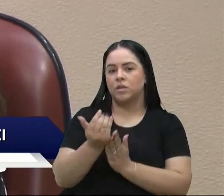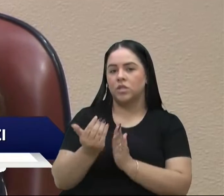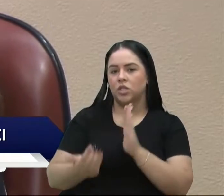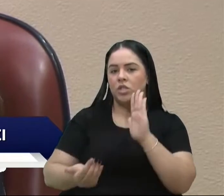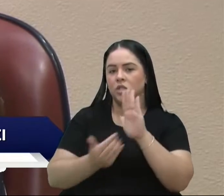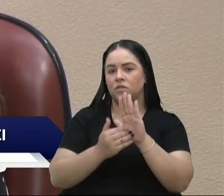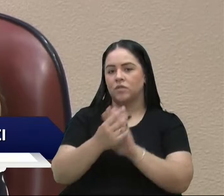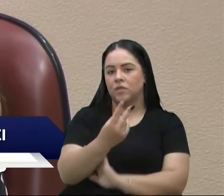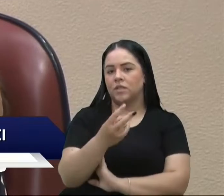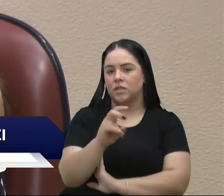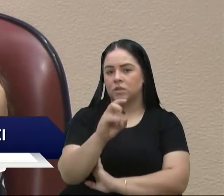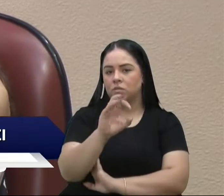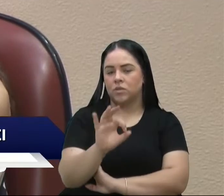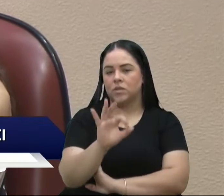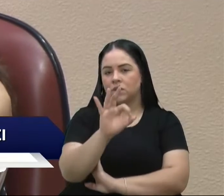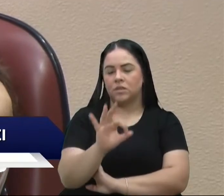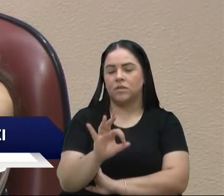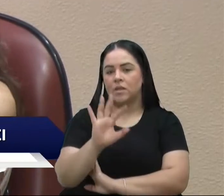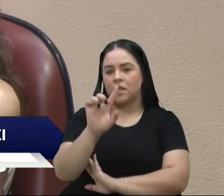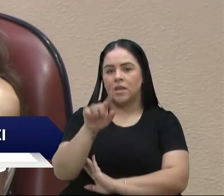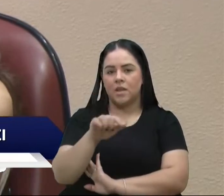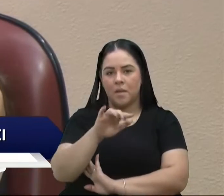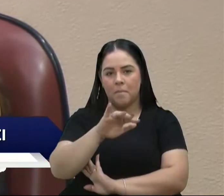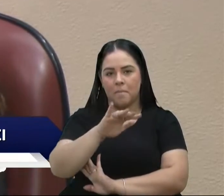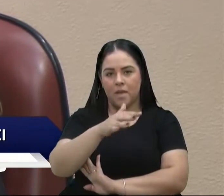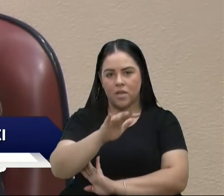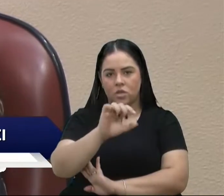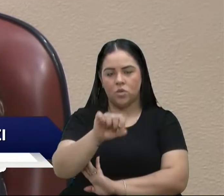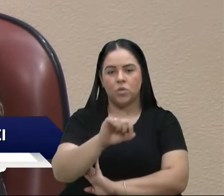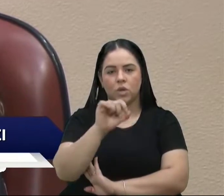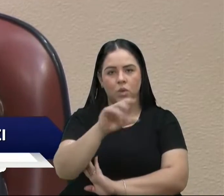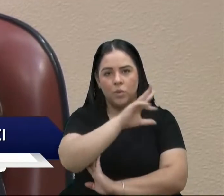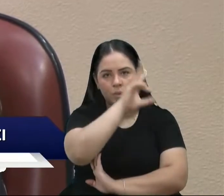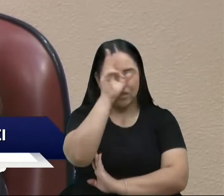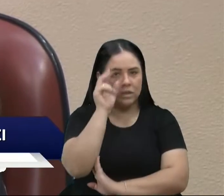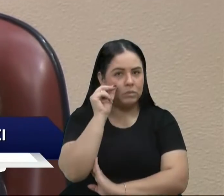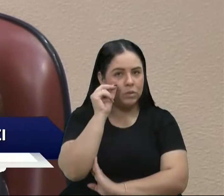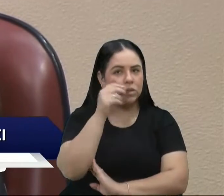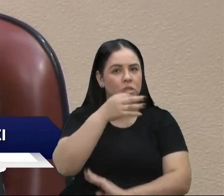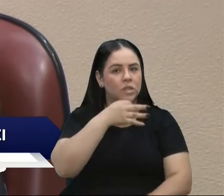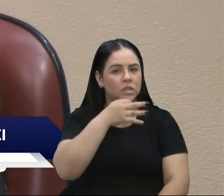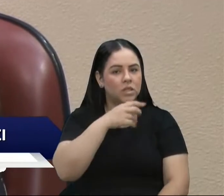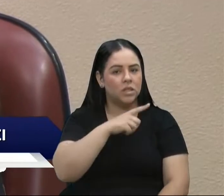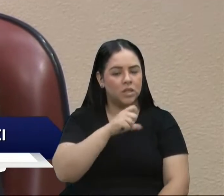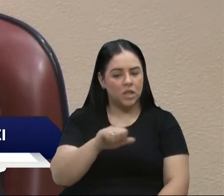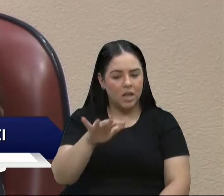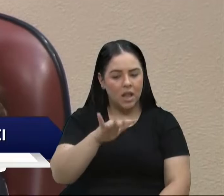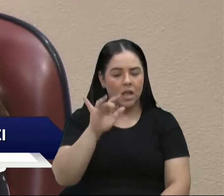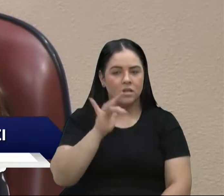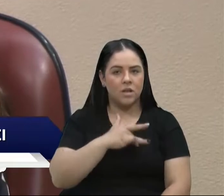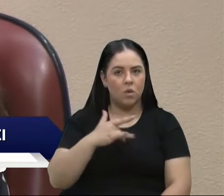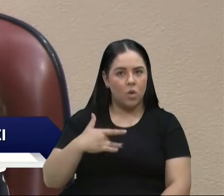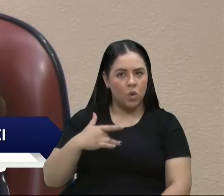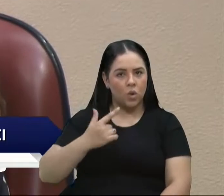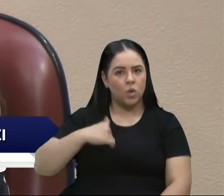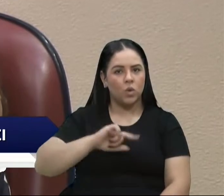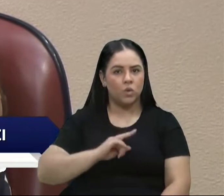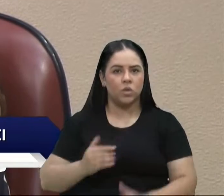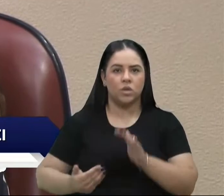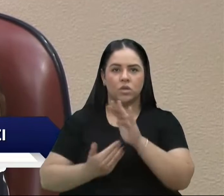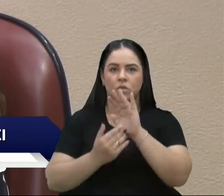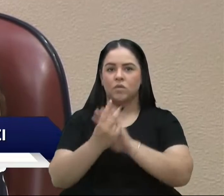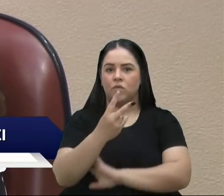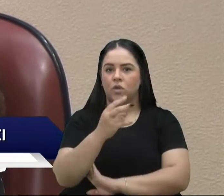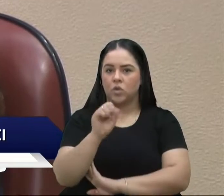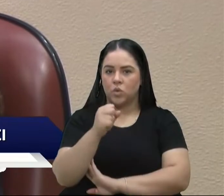nos 25%, que é a média do que o município de Caxias do Sul aplica em recursos de saúde. Nós vamos chegar nos